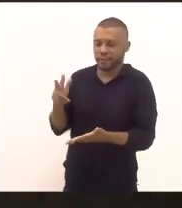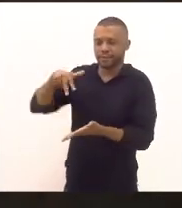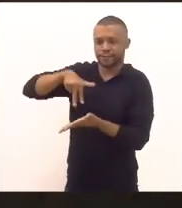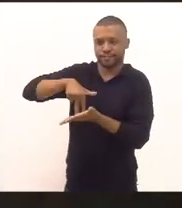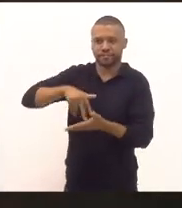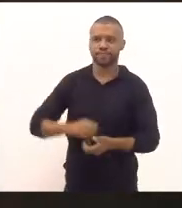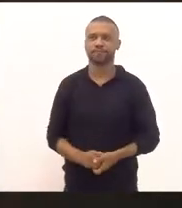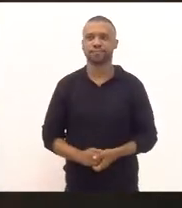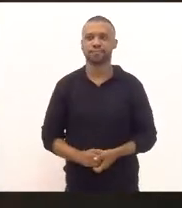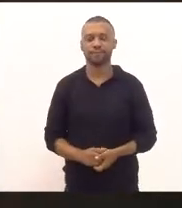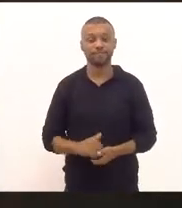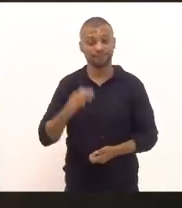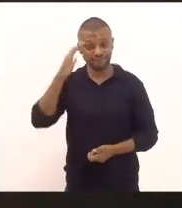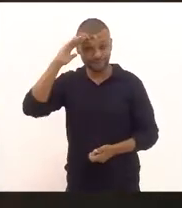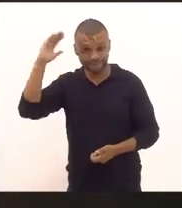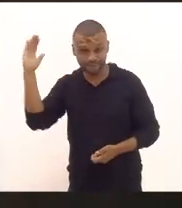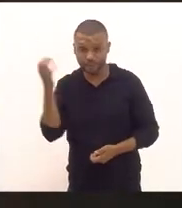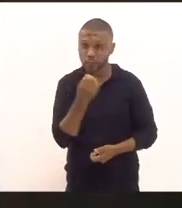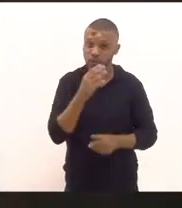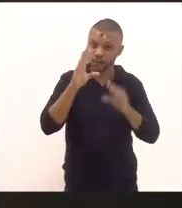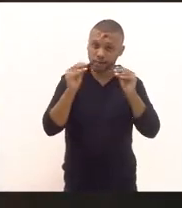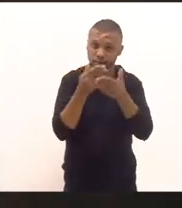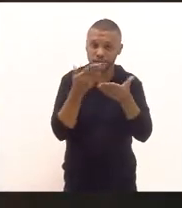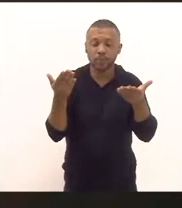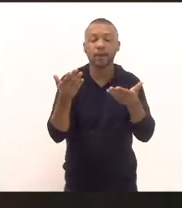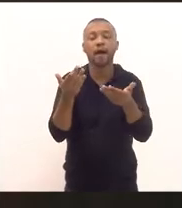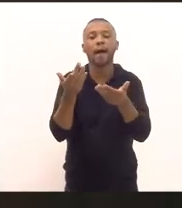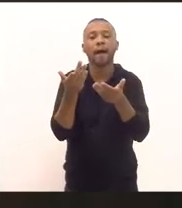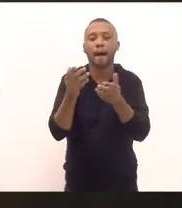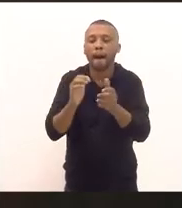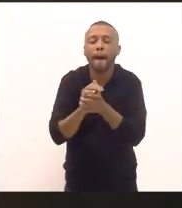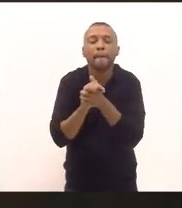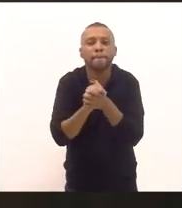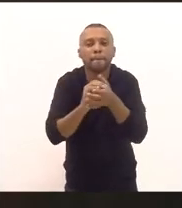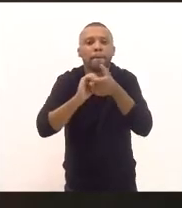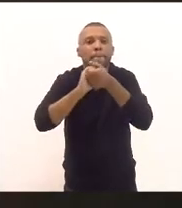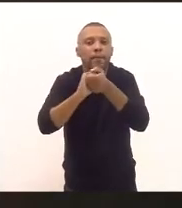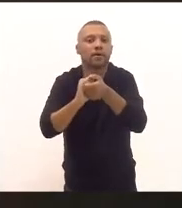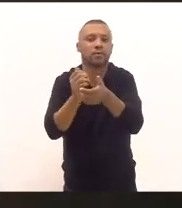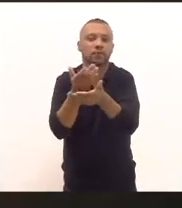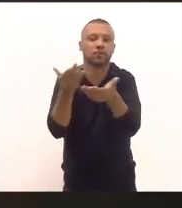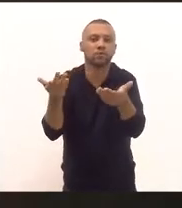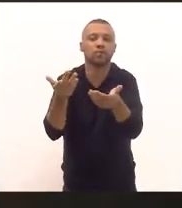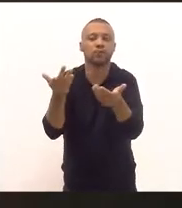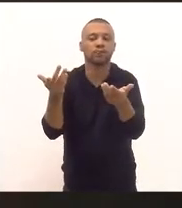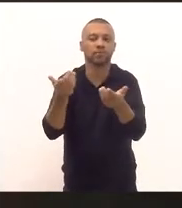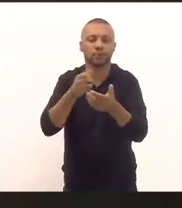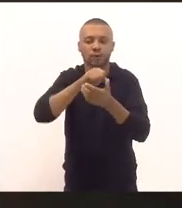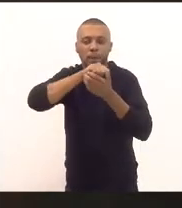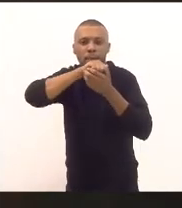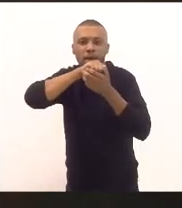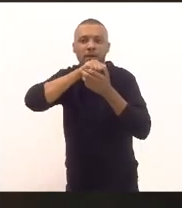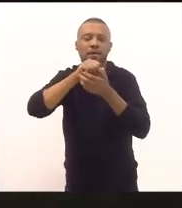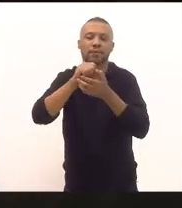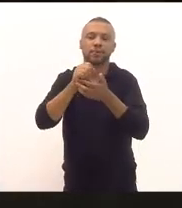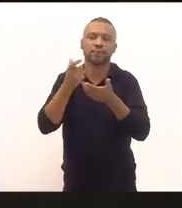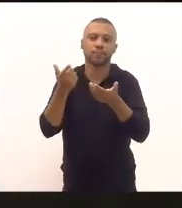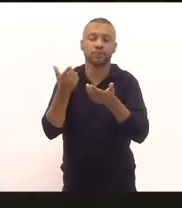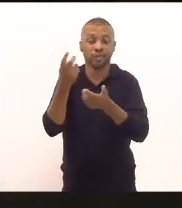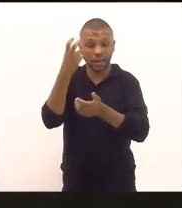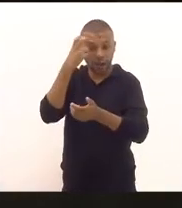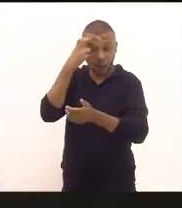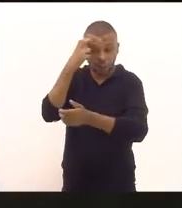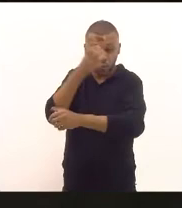Boa noite a todos e a bênção a todos eu gosto de tomar benção cultura na nossa